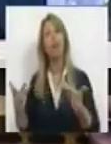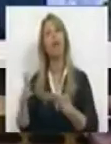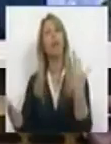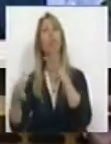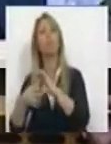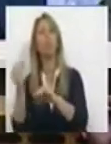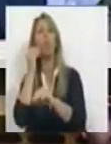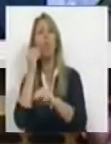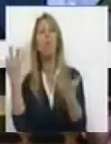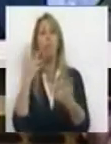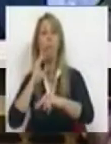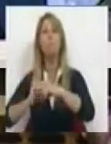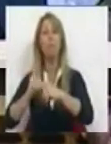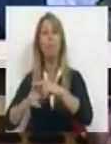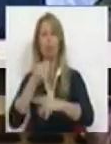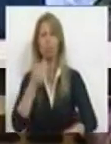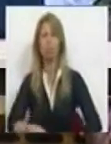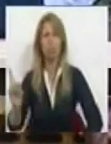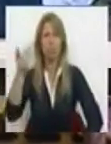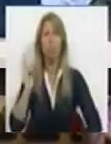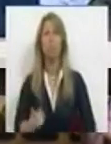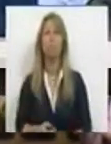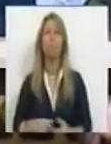que injustamente e que de forma